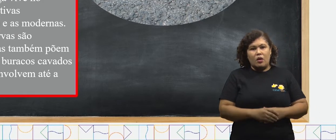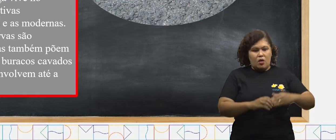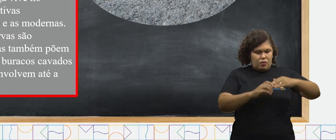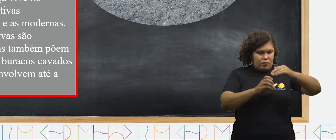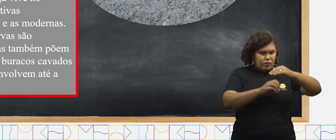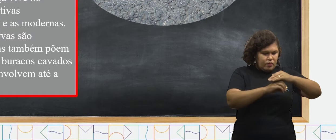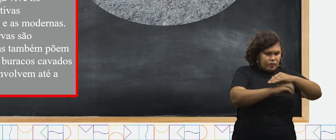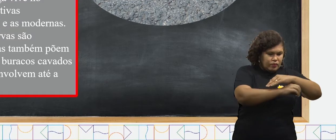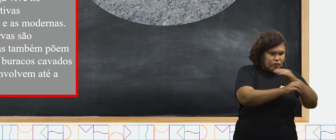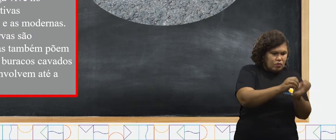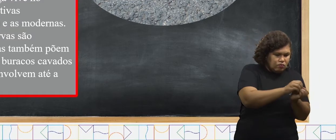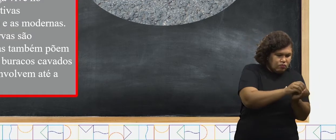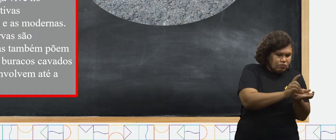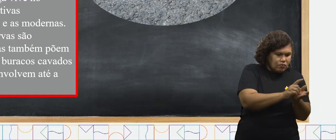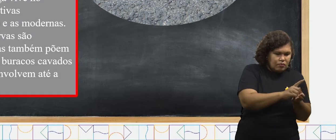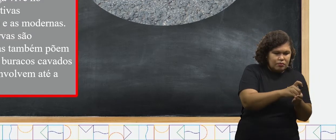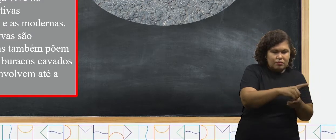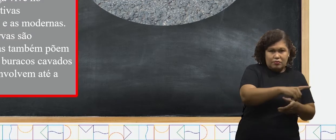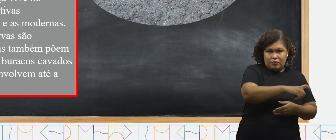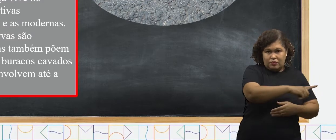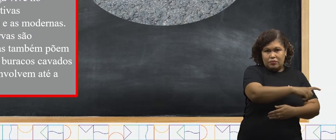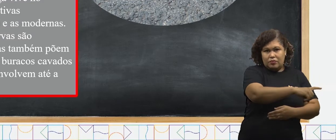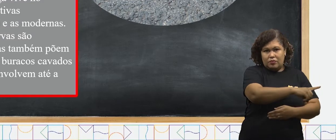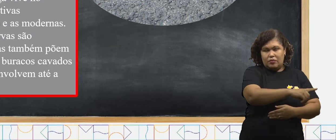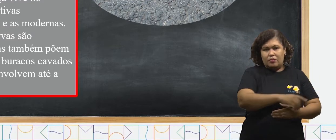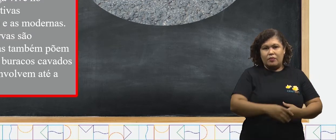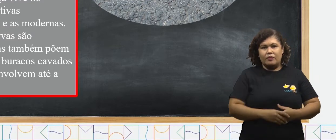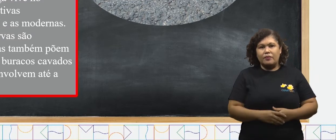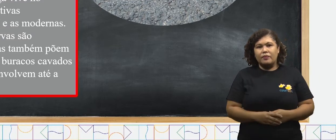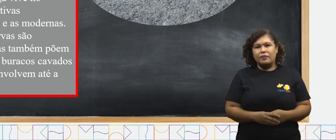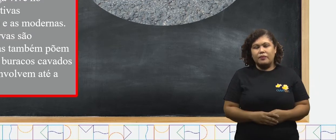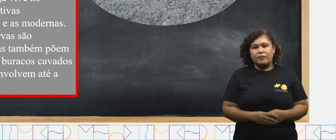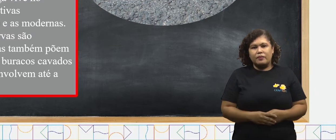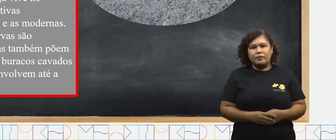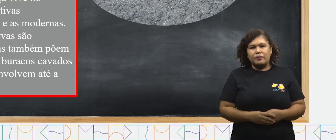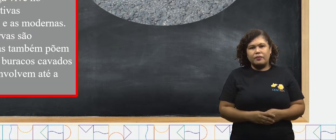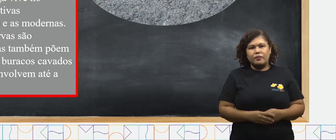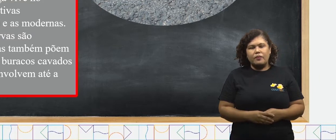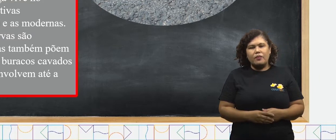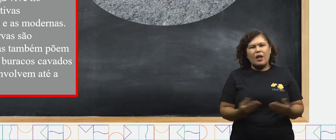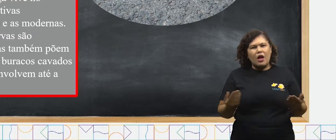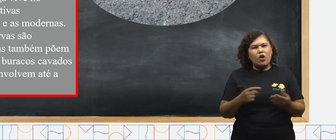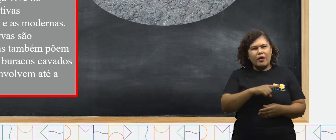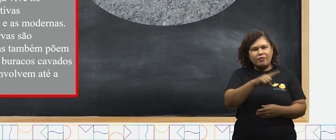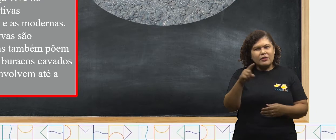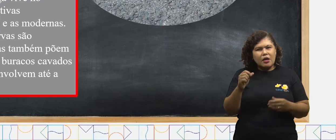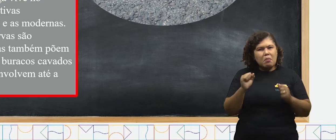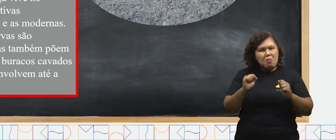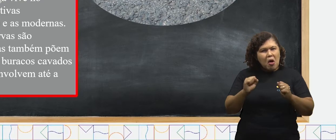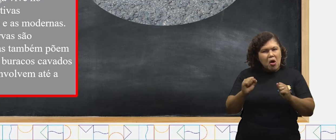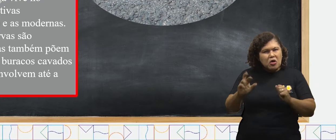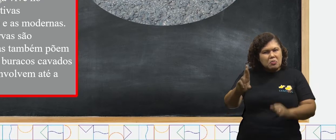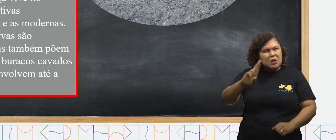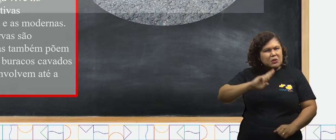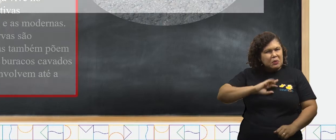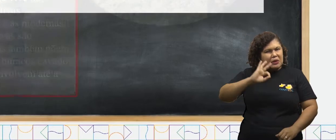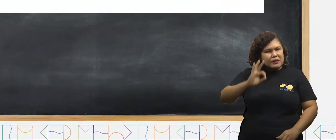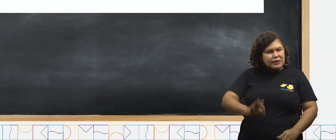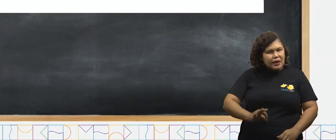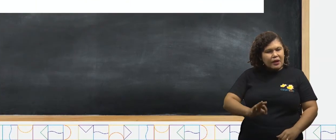os filhotes se desenvolvem até a juventude. E agora, consegue responder a